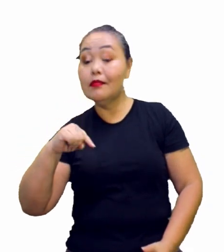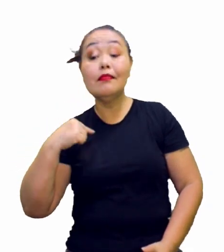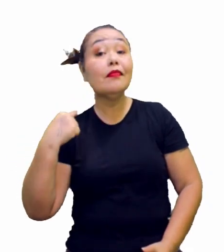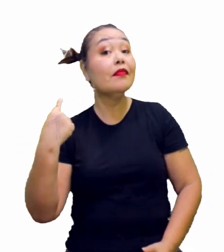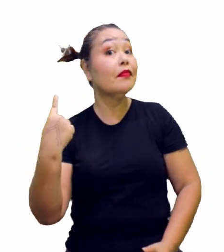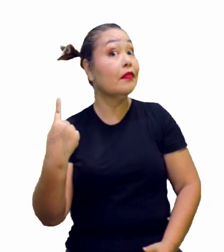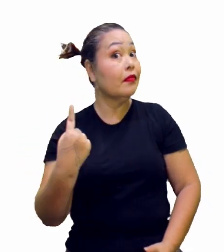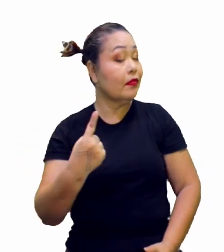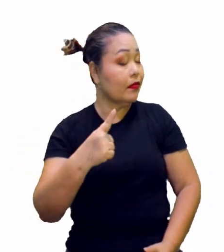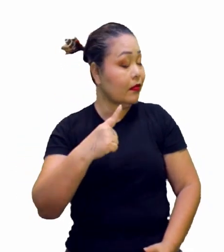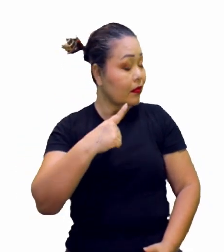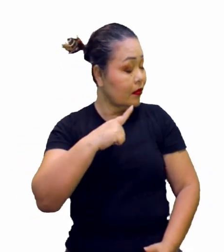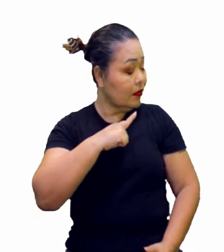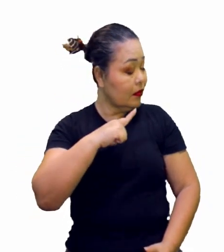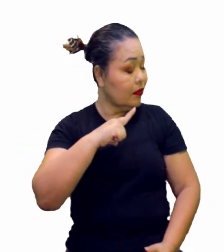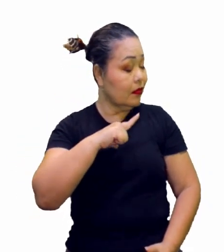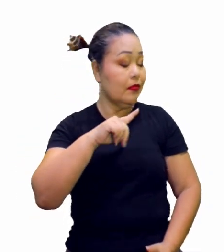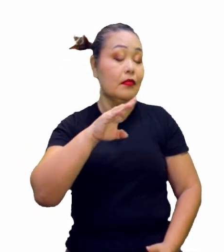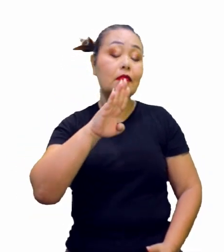um bioma